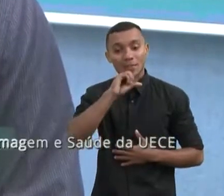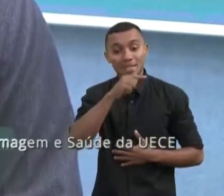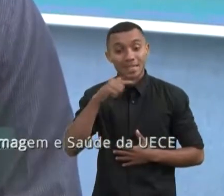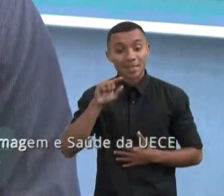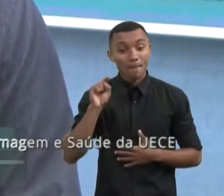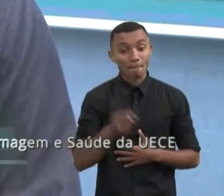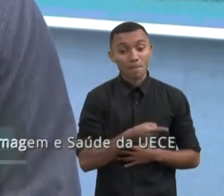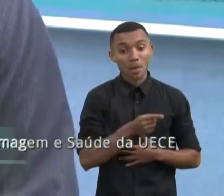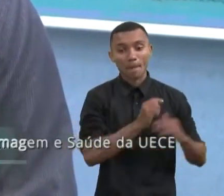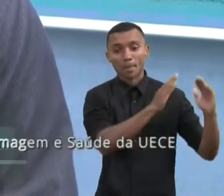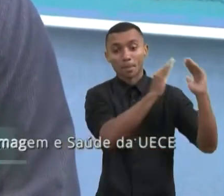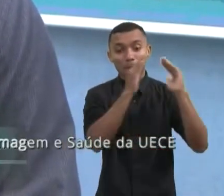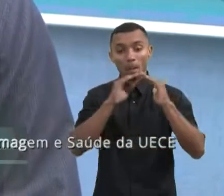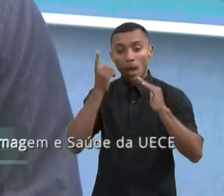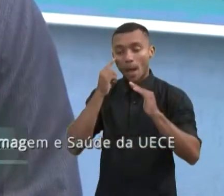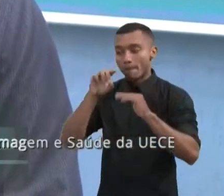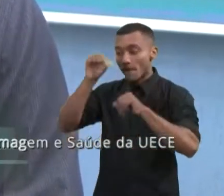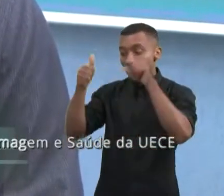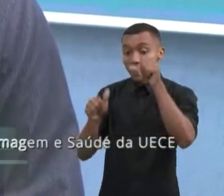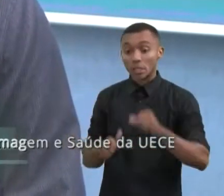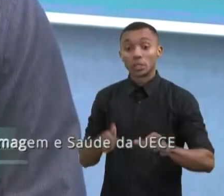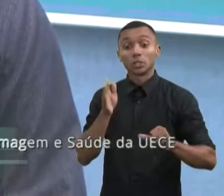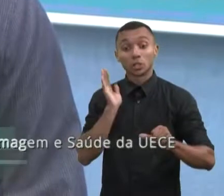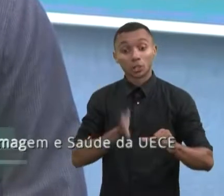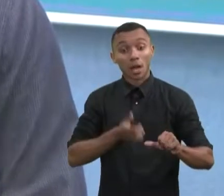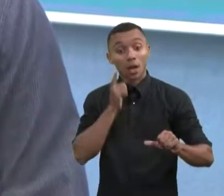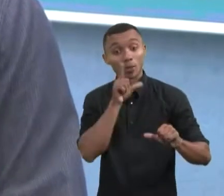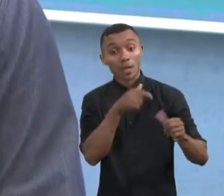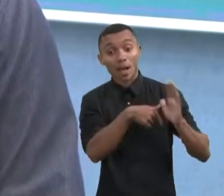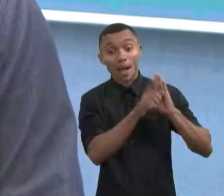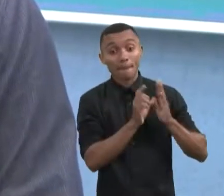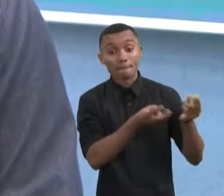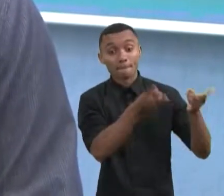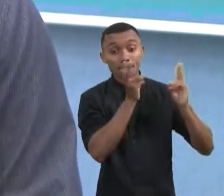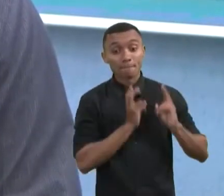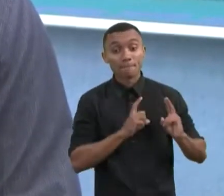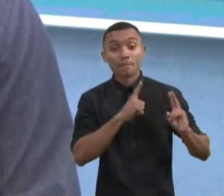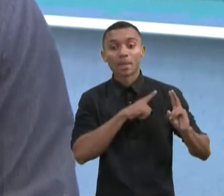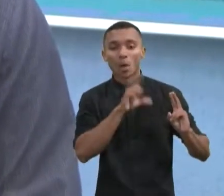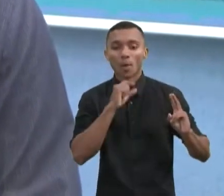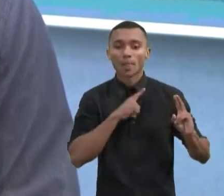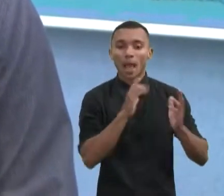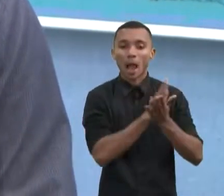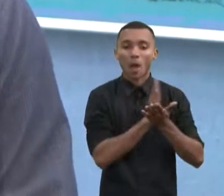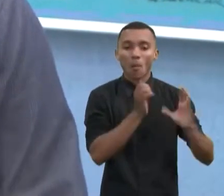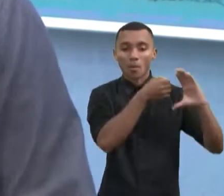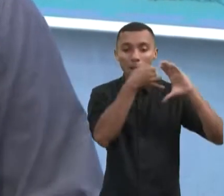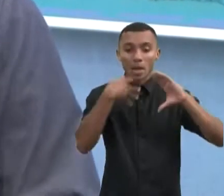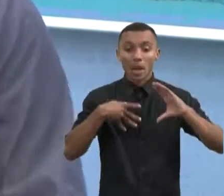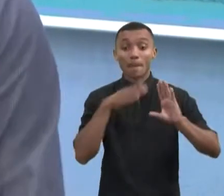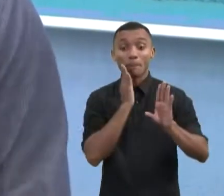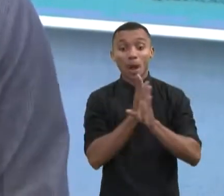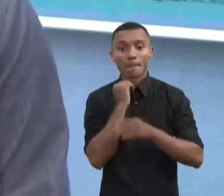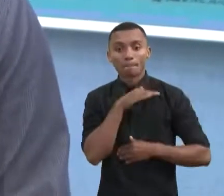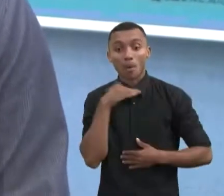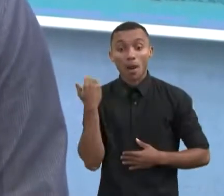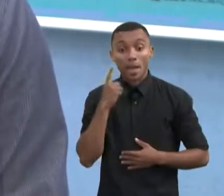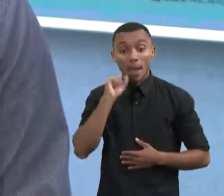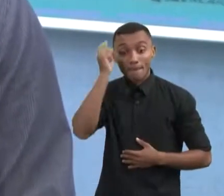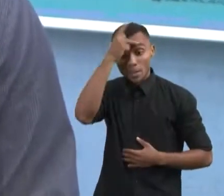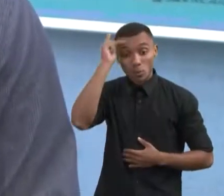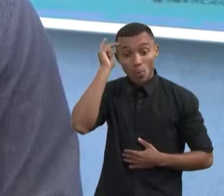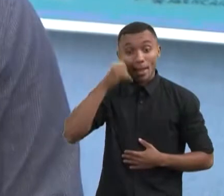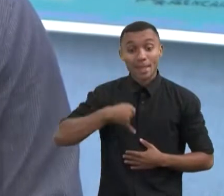397.600 casos. Foi possível perceber uma prevalência de 40% de mortalidade entre pacientes